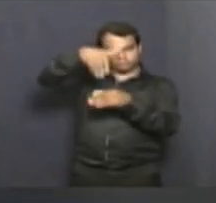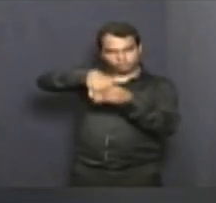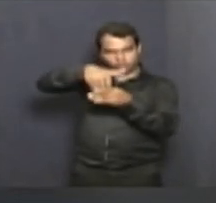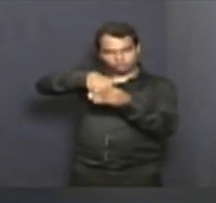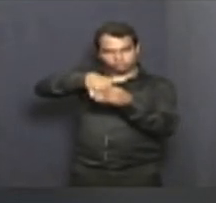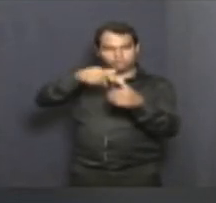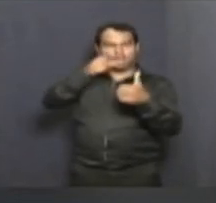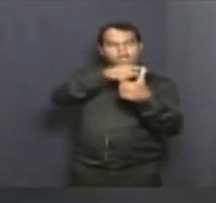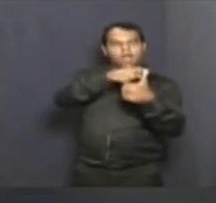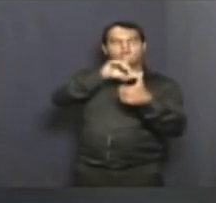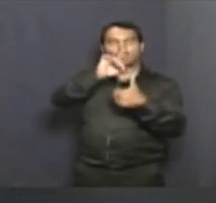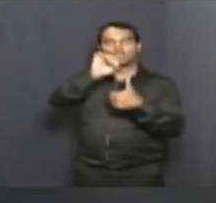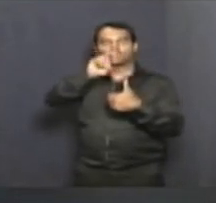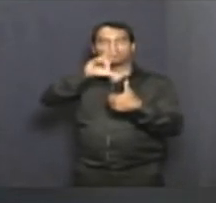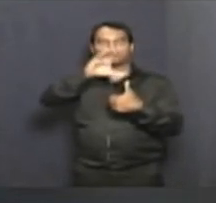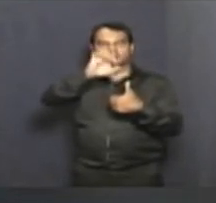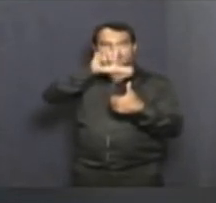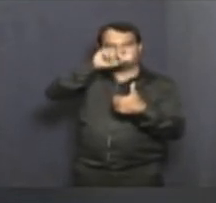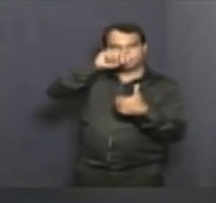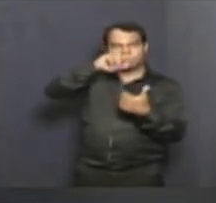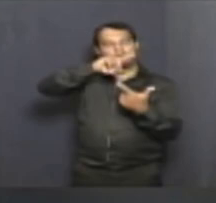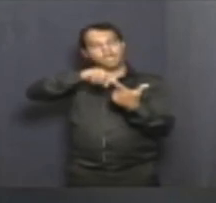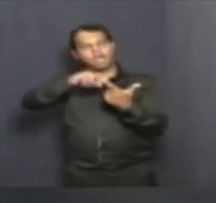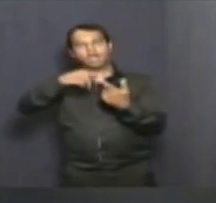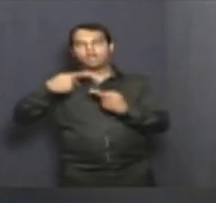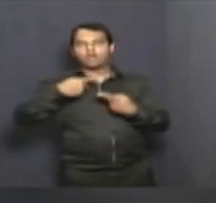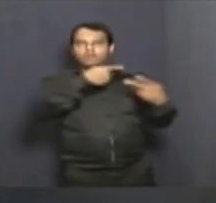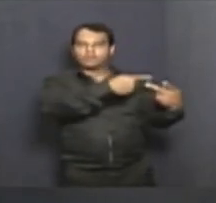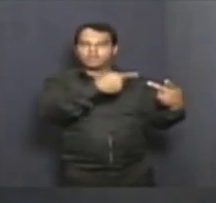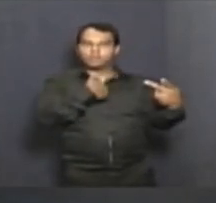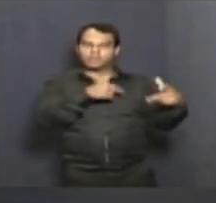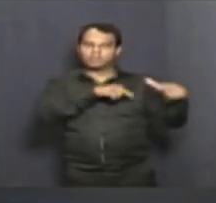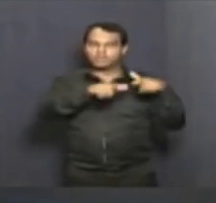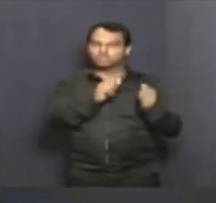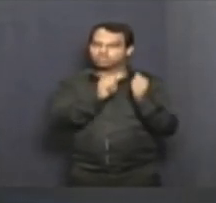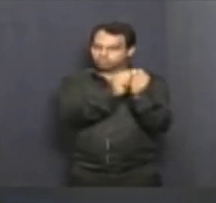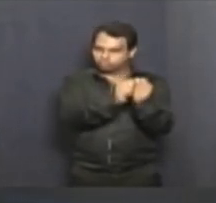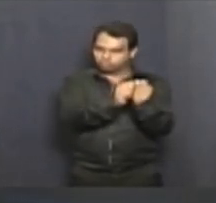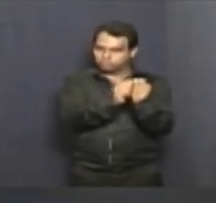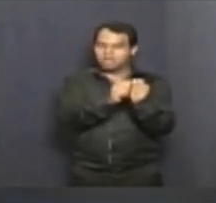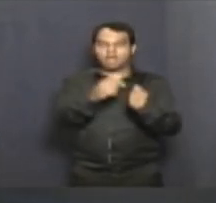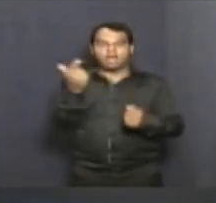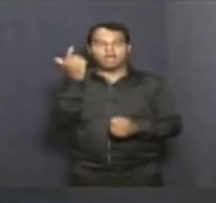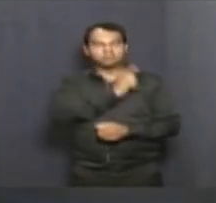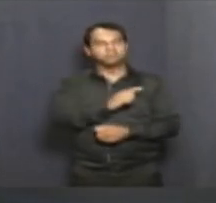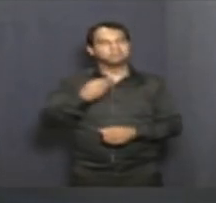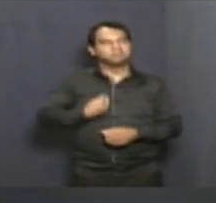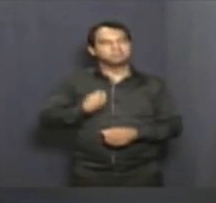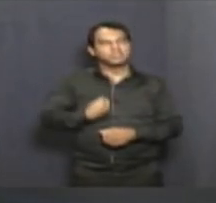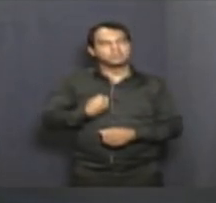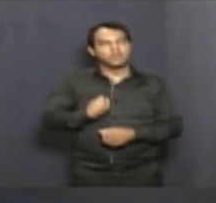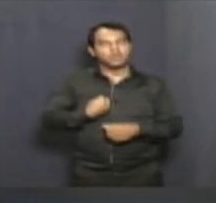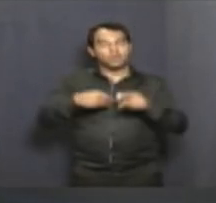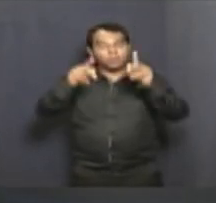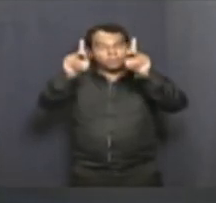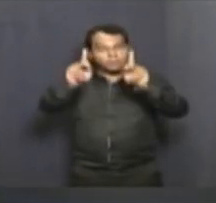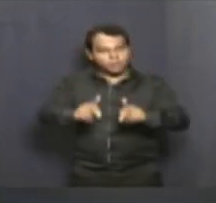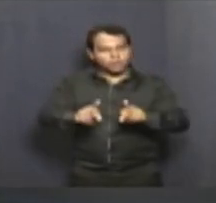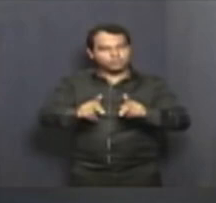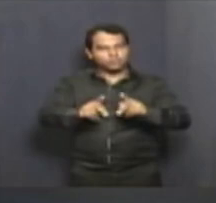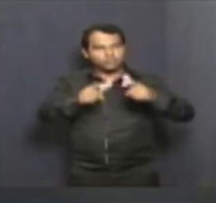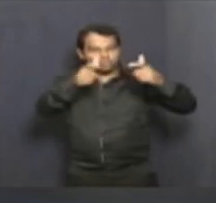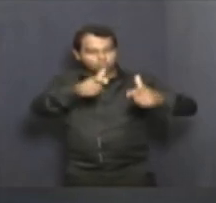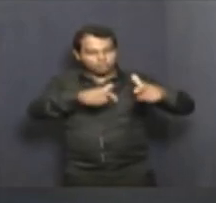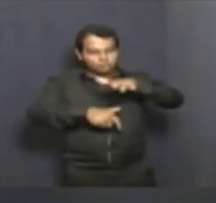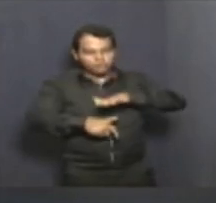convidado por ela para coordenar o orçamento participativo confesso que a participação popular que o espaço